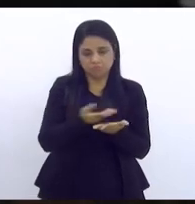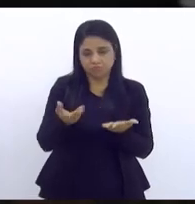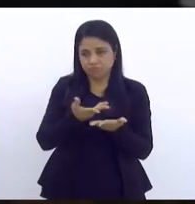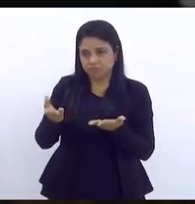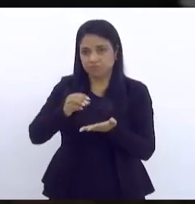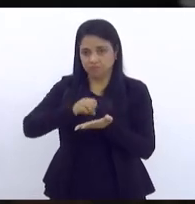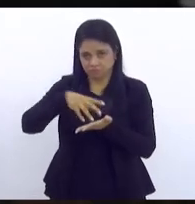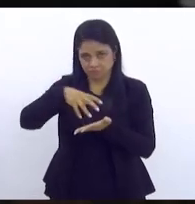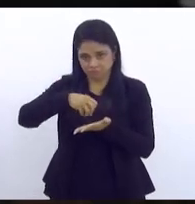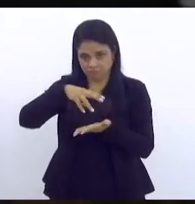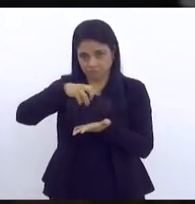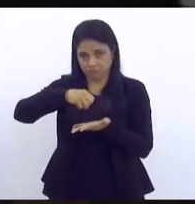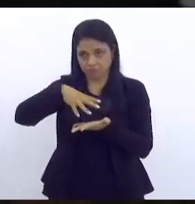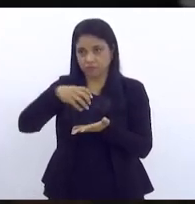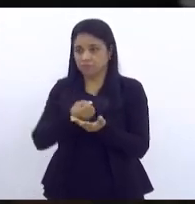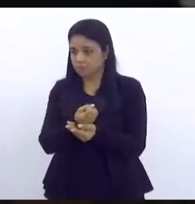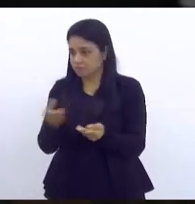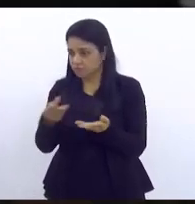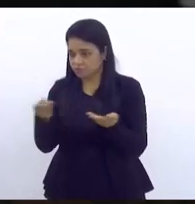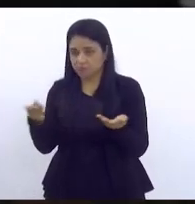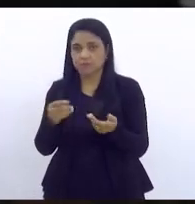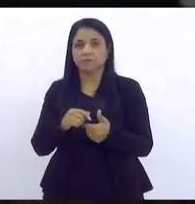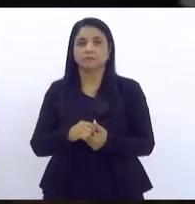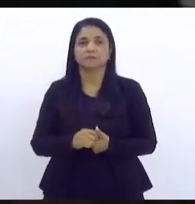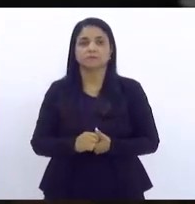proposições vai lá